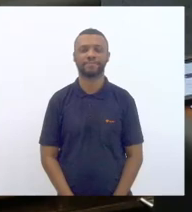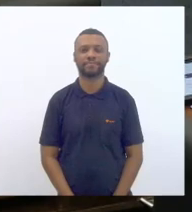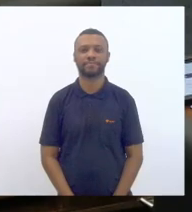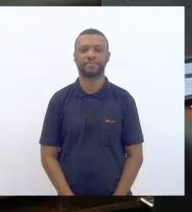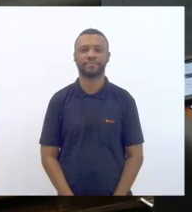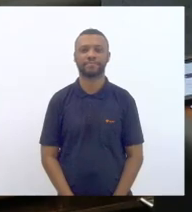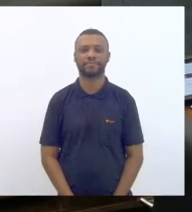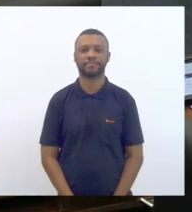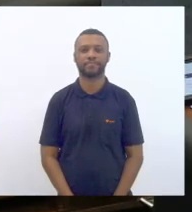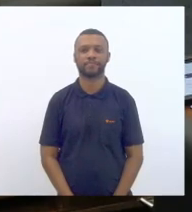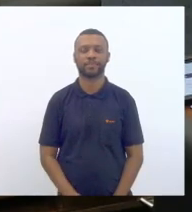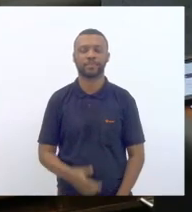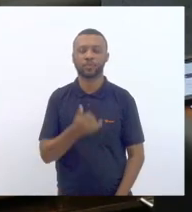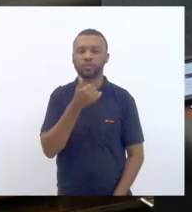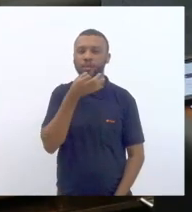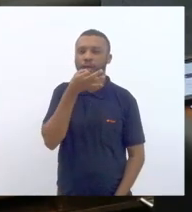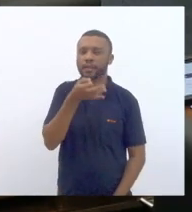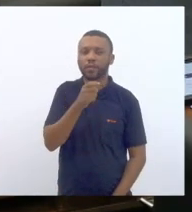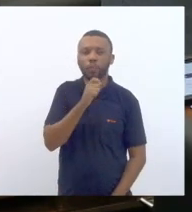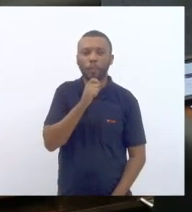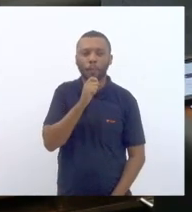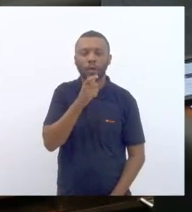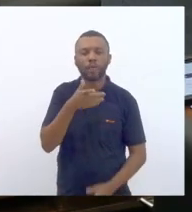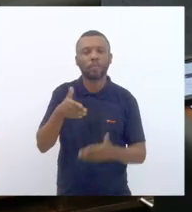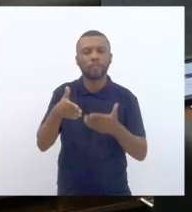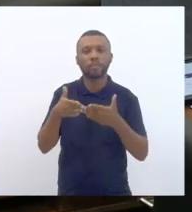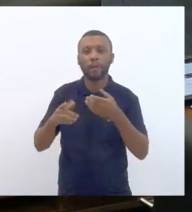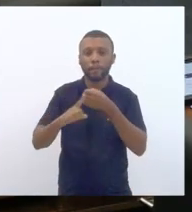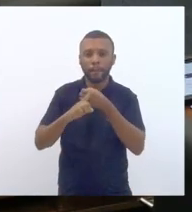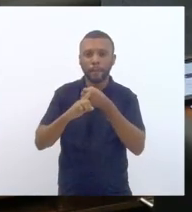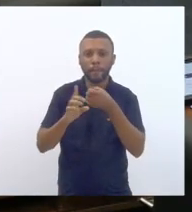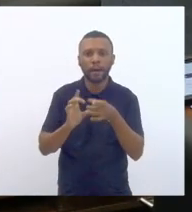Deputado Brazão está sem áudio. Por favor, ligar o áudio.